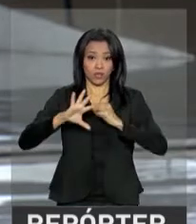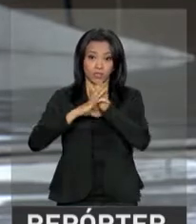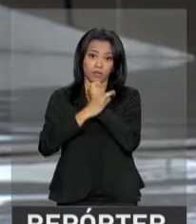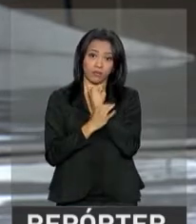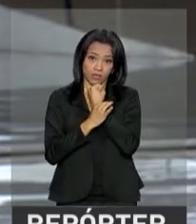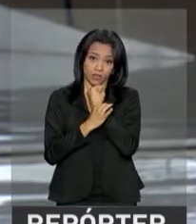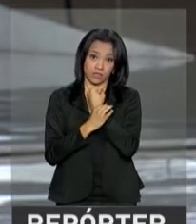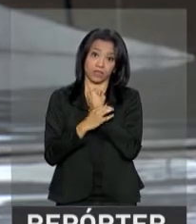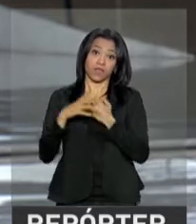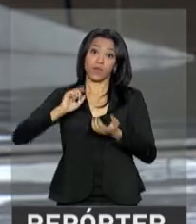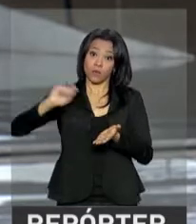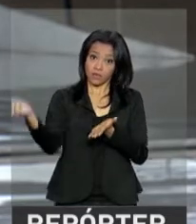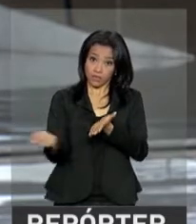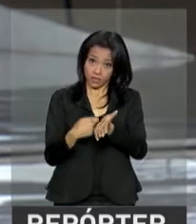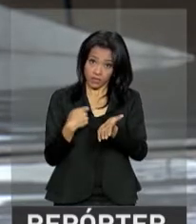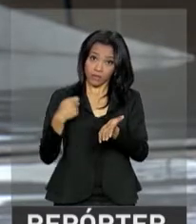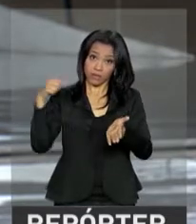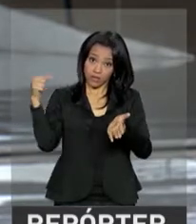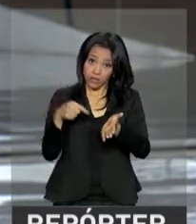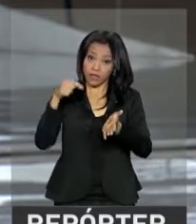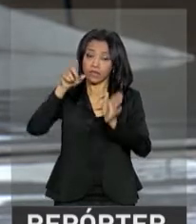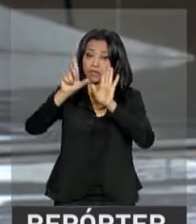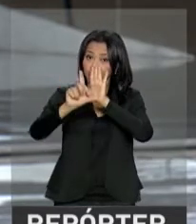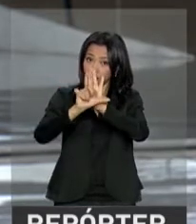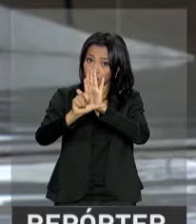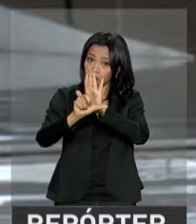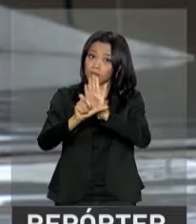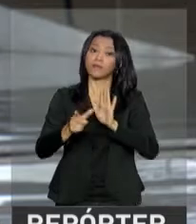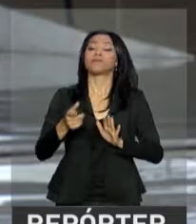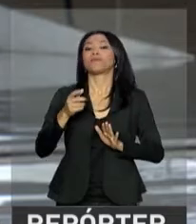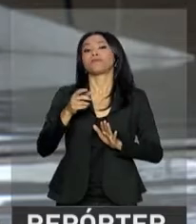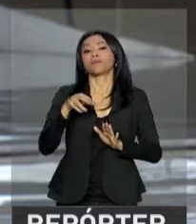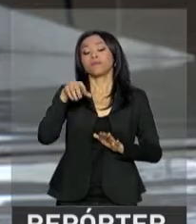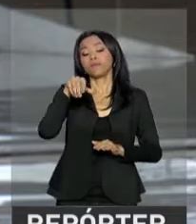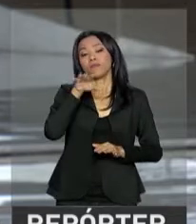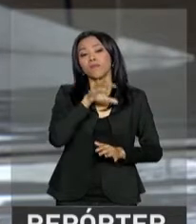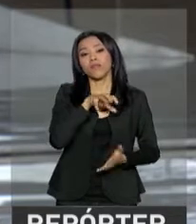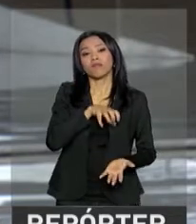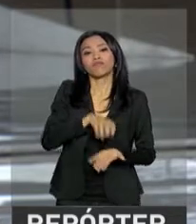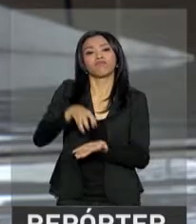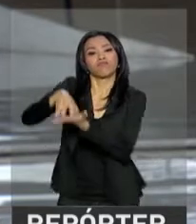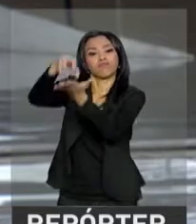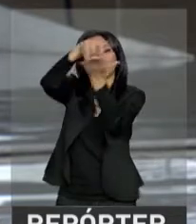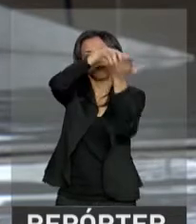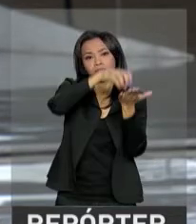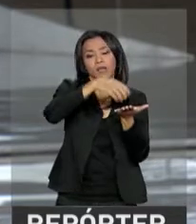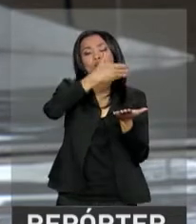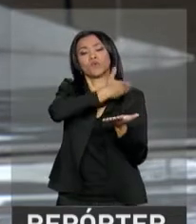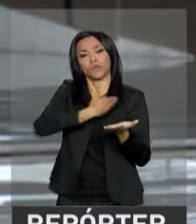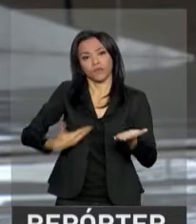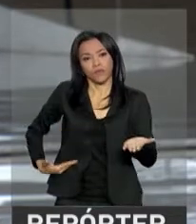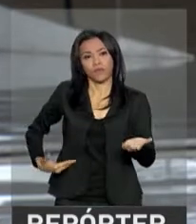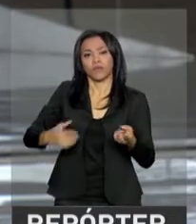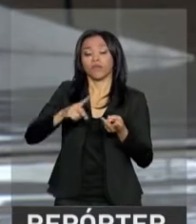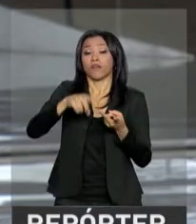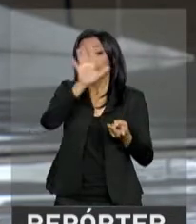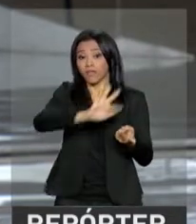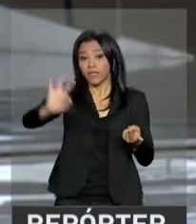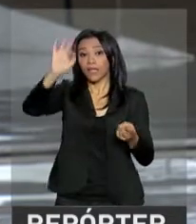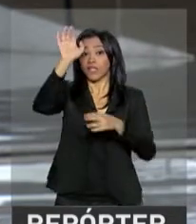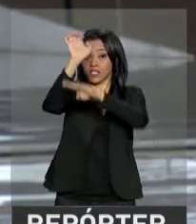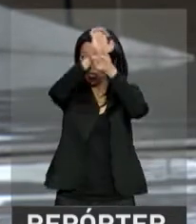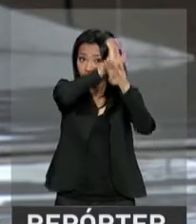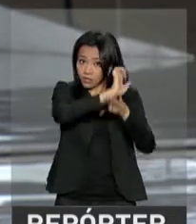por sanção dessa lei as instituições federais estaduais e municipais passam a fazer operações